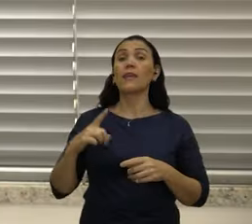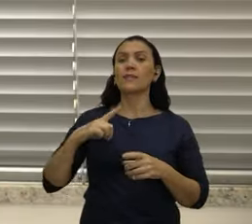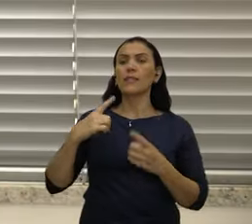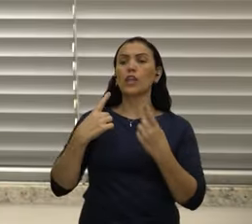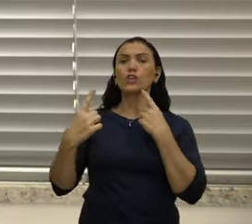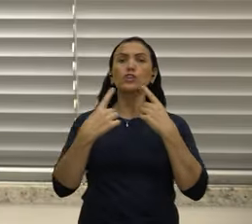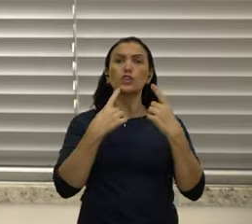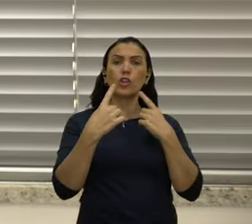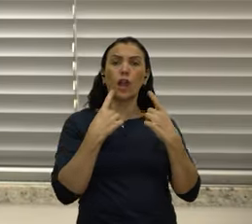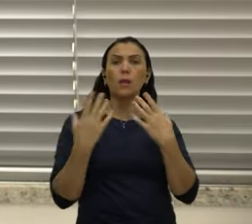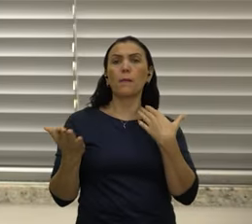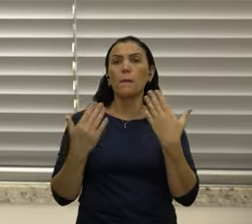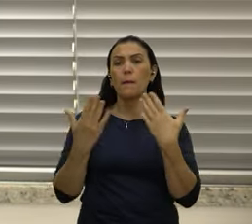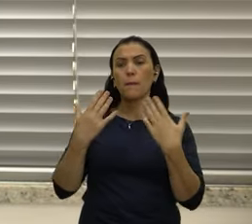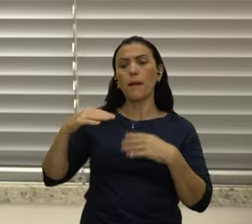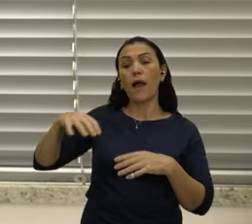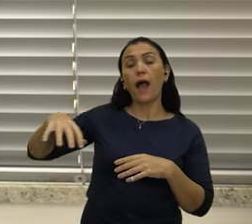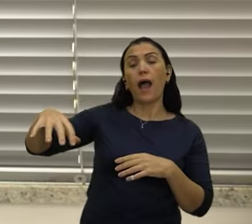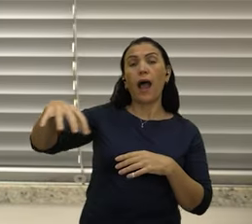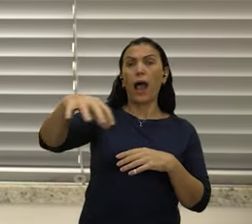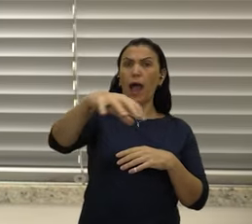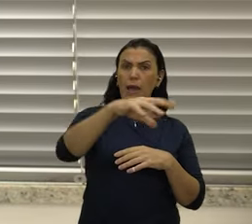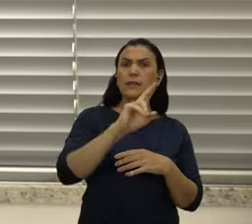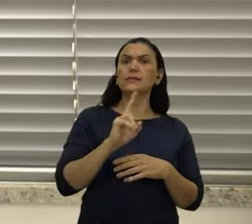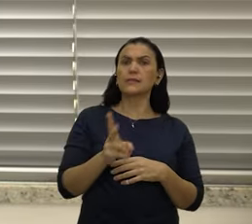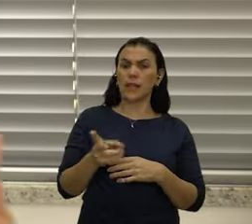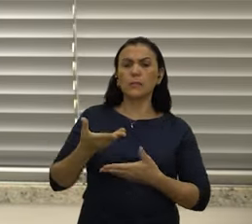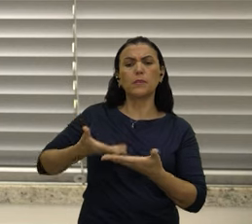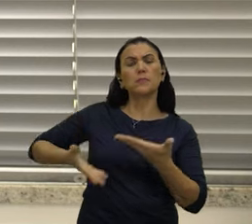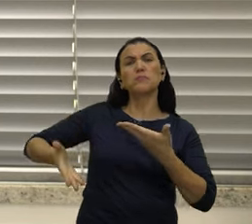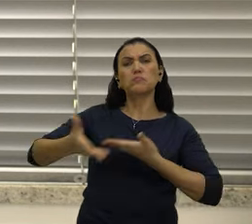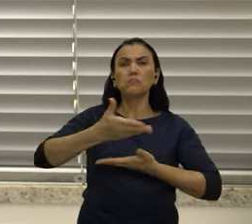um diálogo permanente com todas as áreas das agências, né?